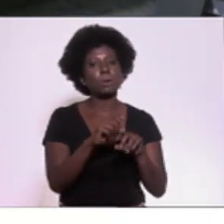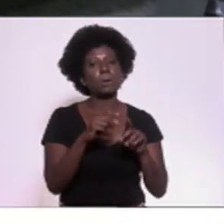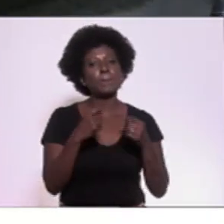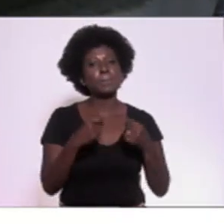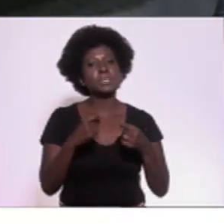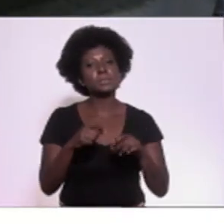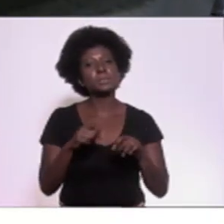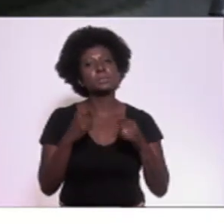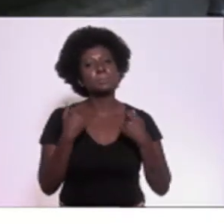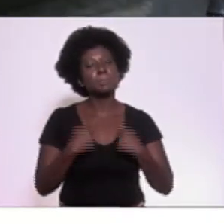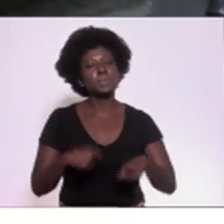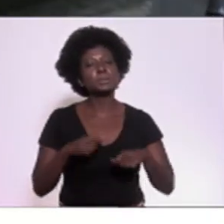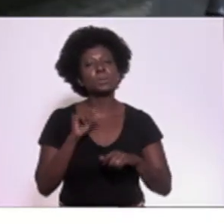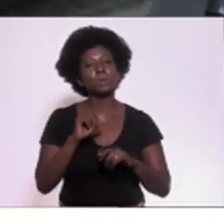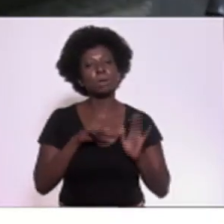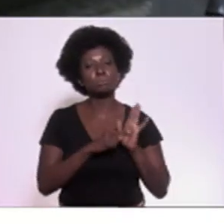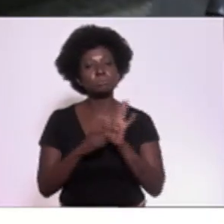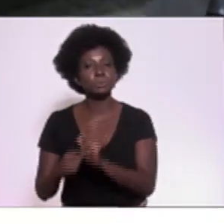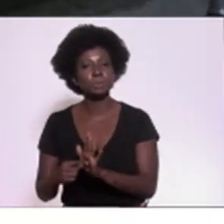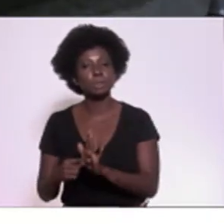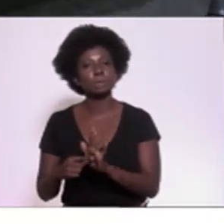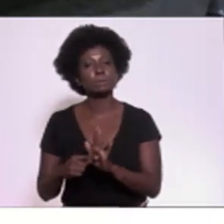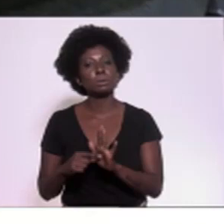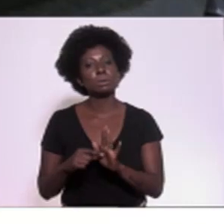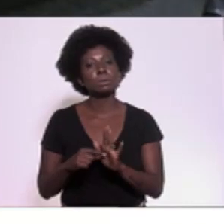aplicados prioritariamente,